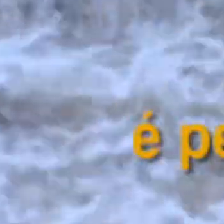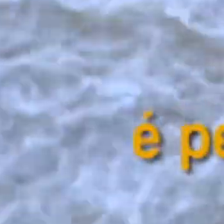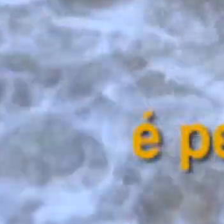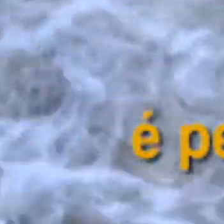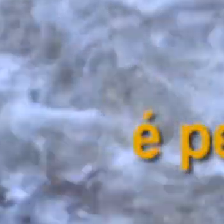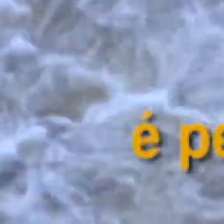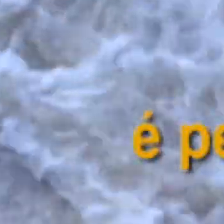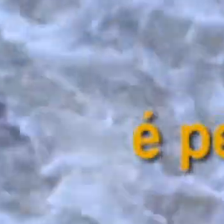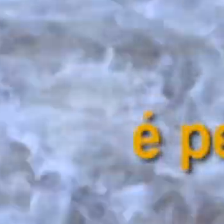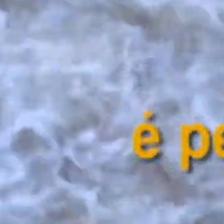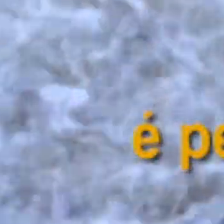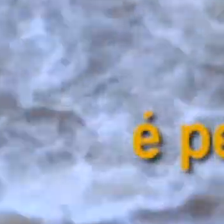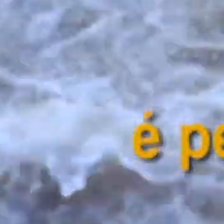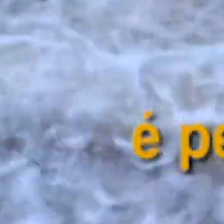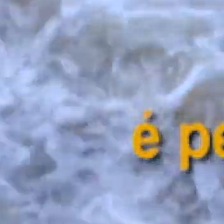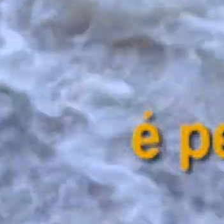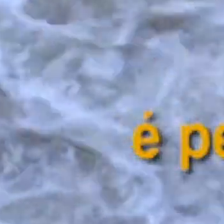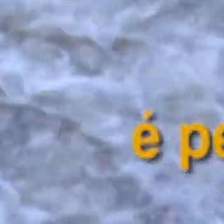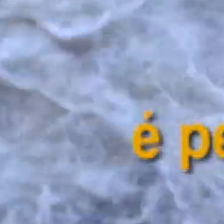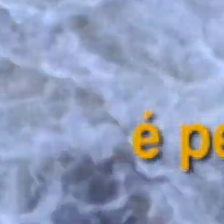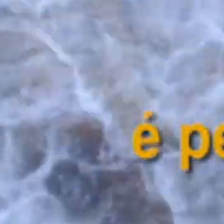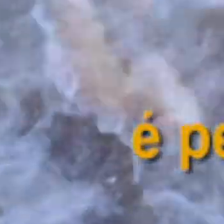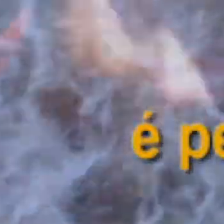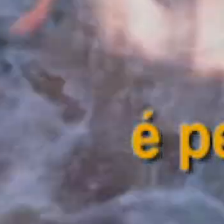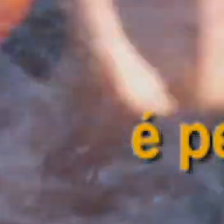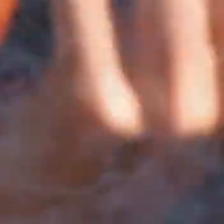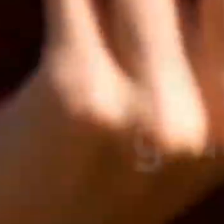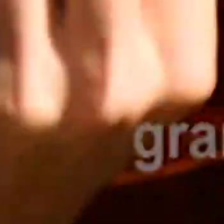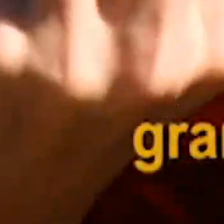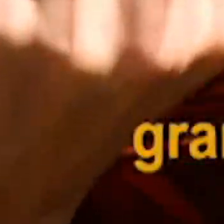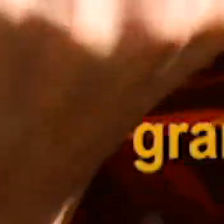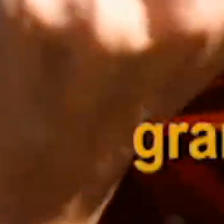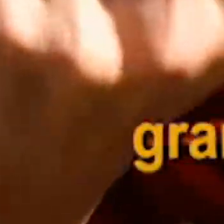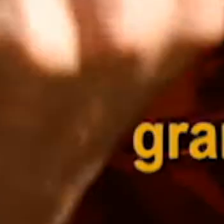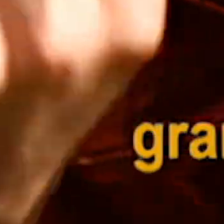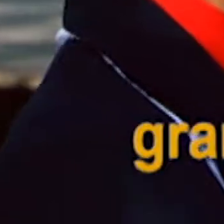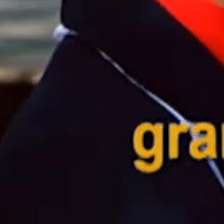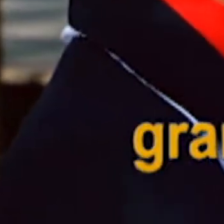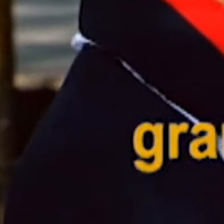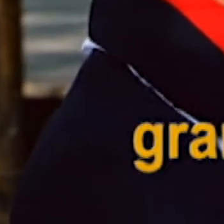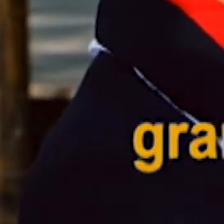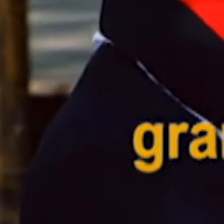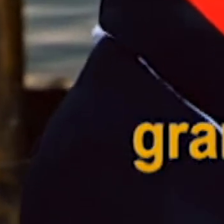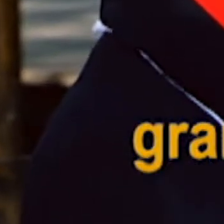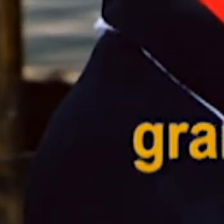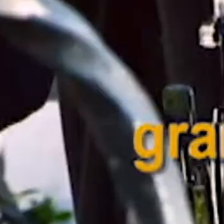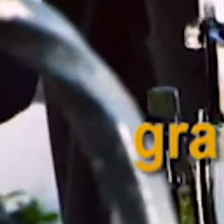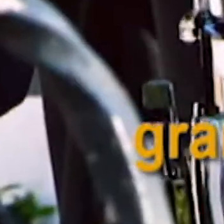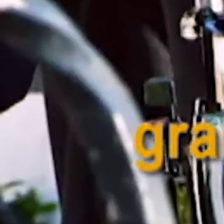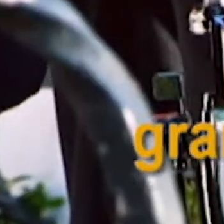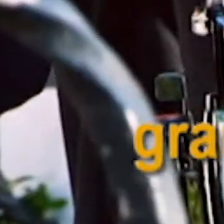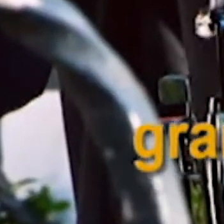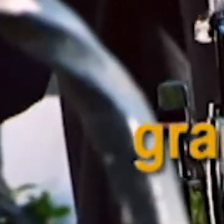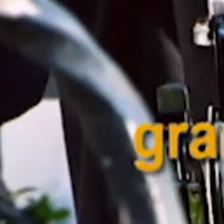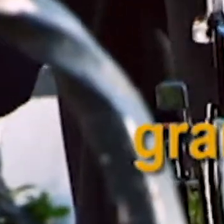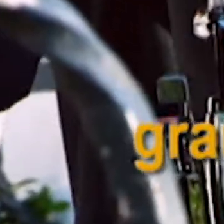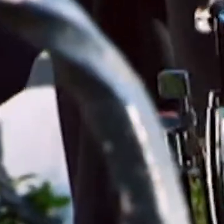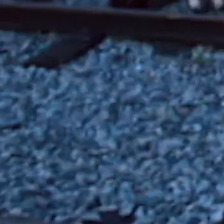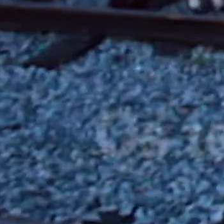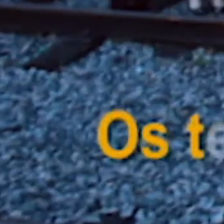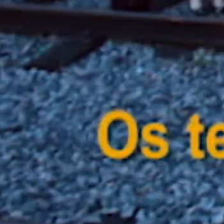é receber que o vento nos canta, e de ventura em ser